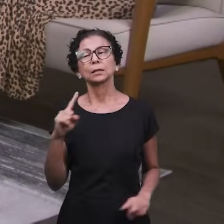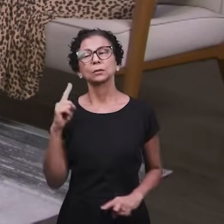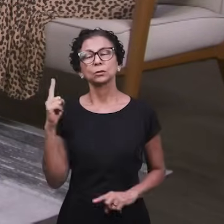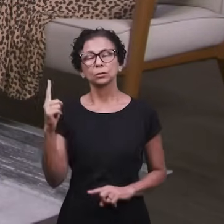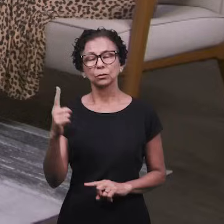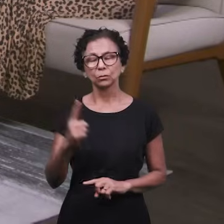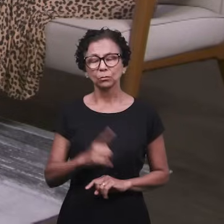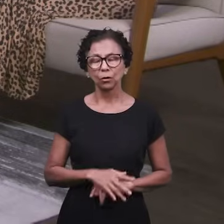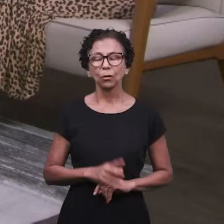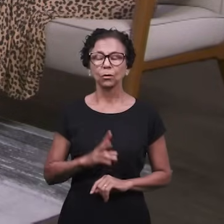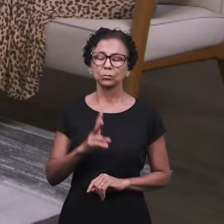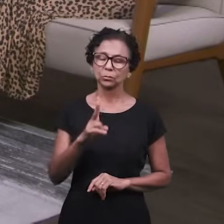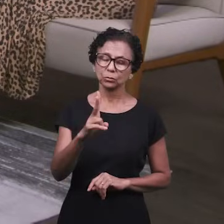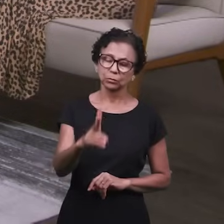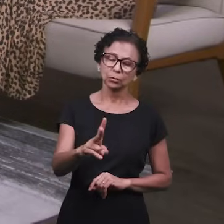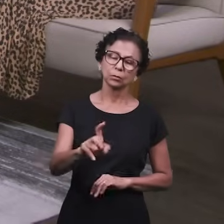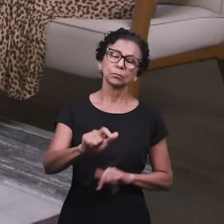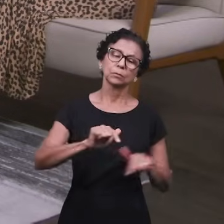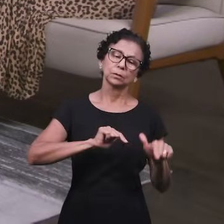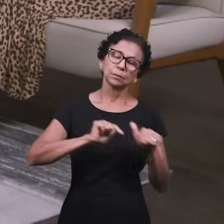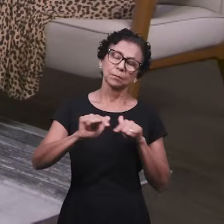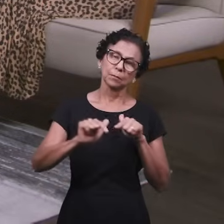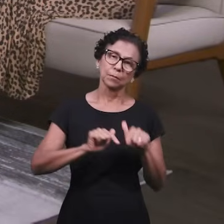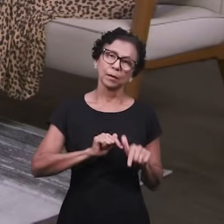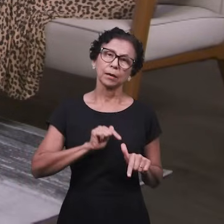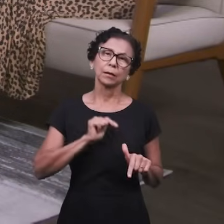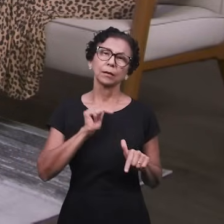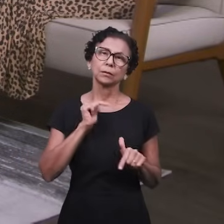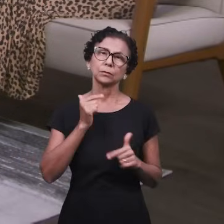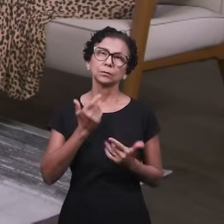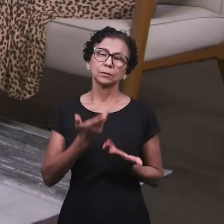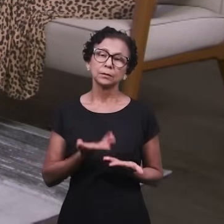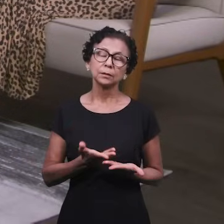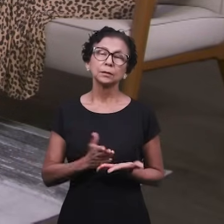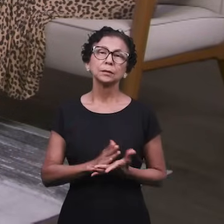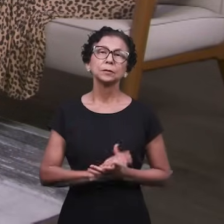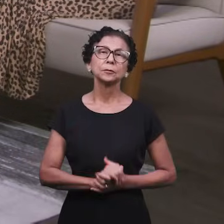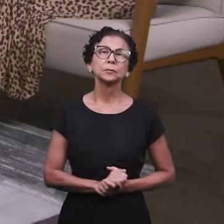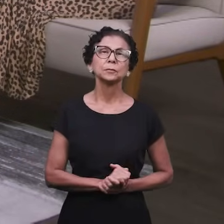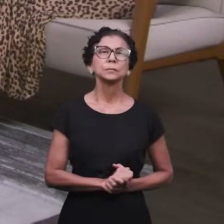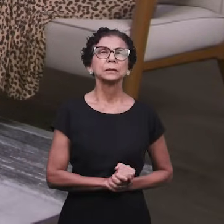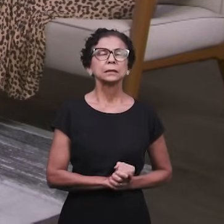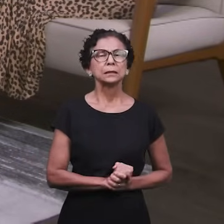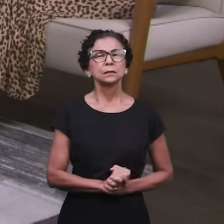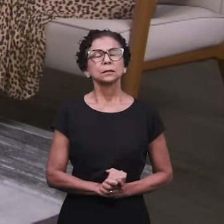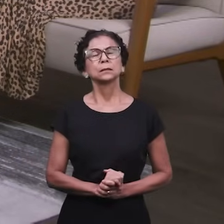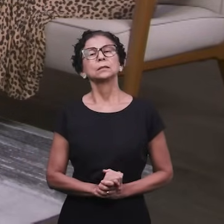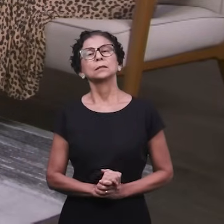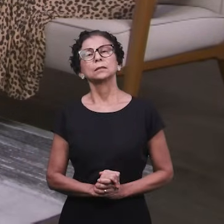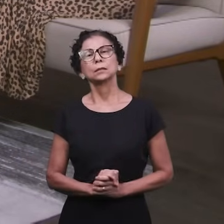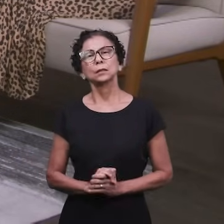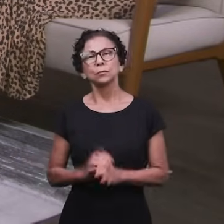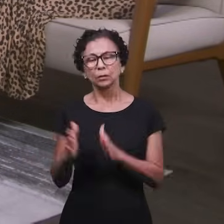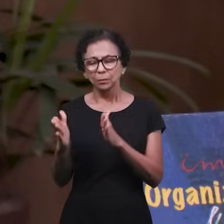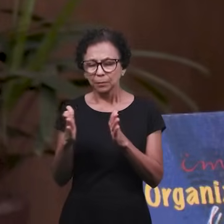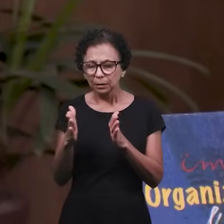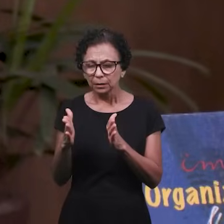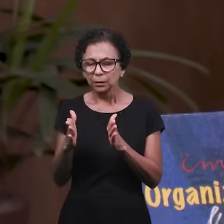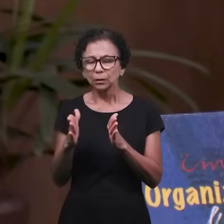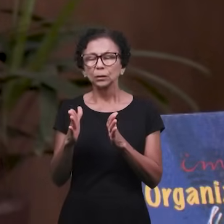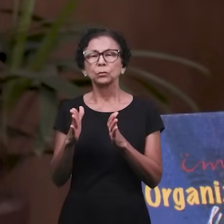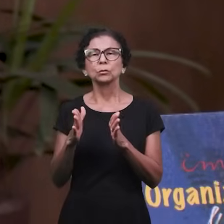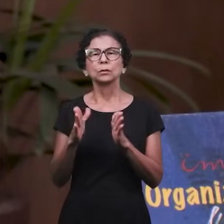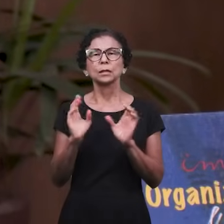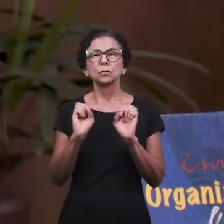de permanência, de consistência. A mensagem daquele tempo para aquela criança, para aquele adolescente, para aquele jovem,